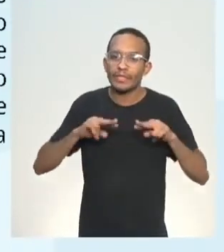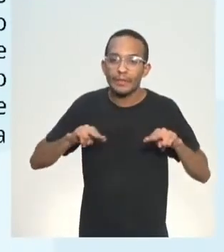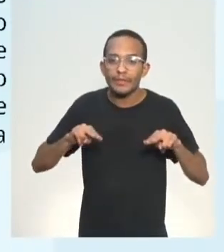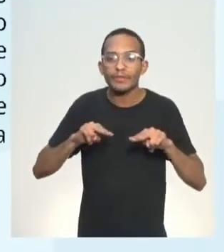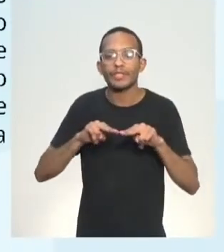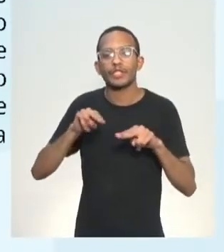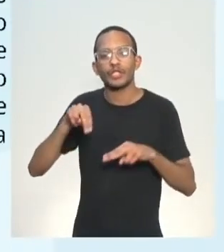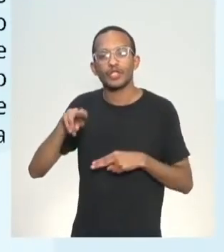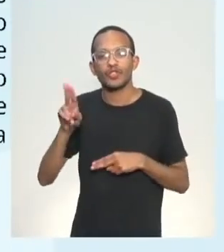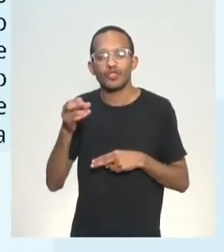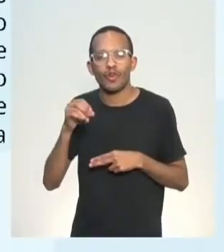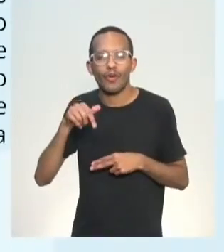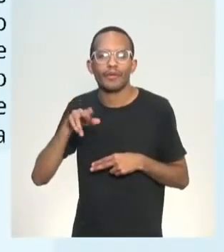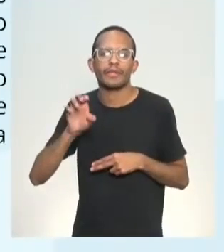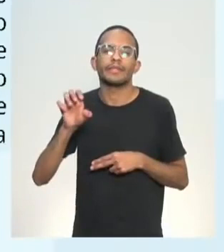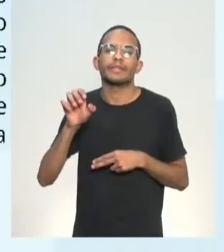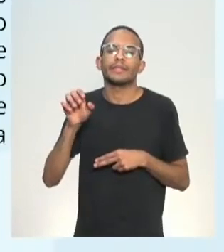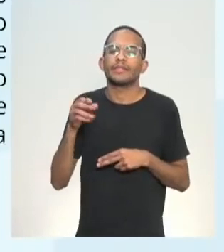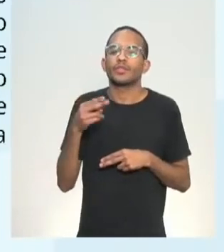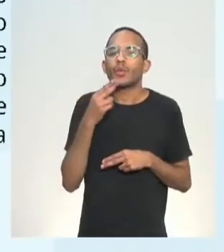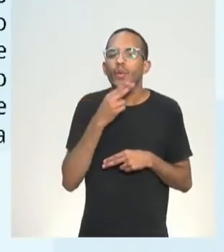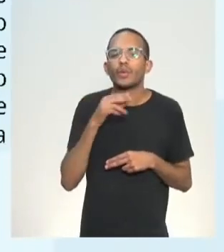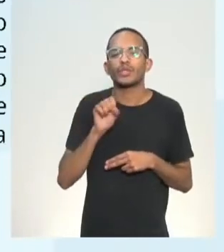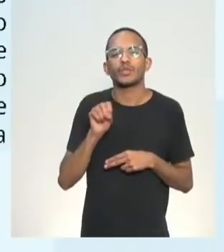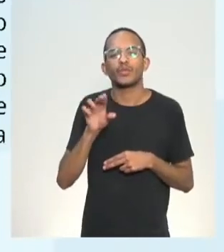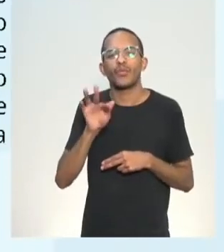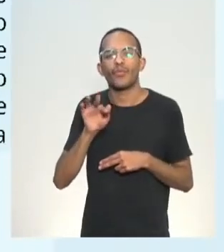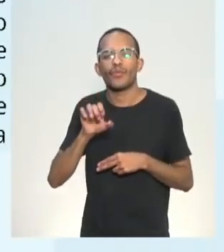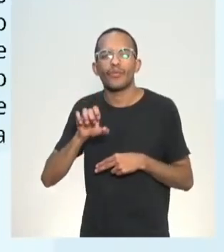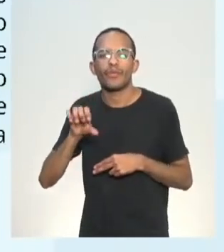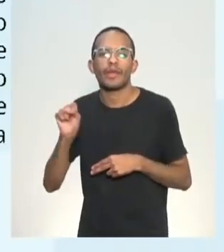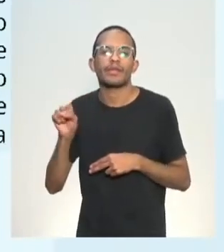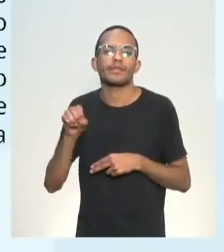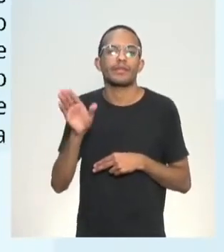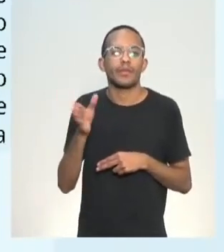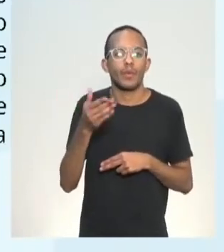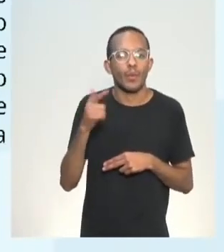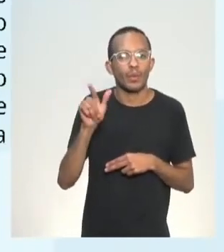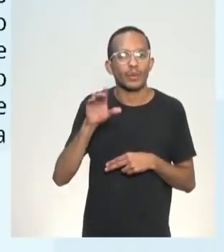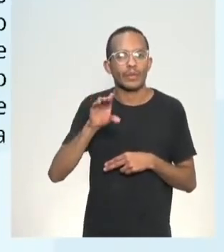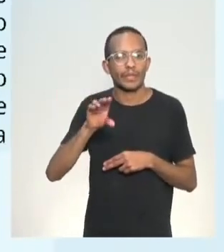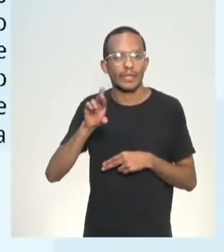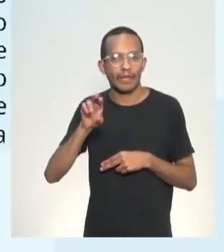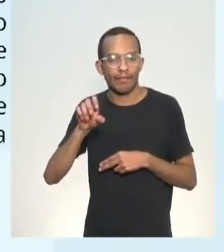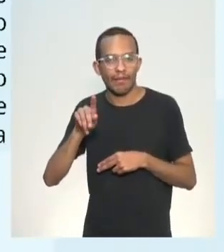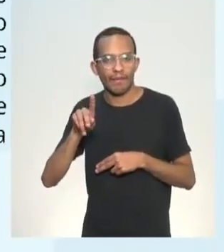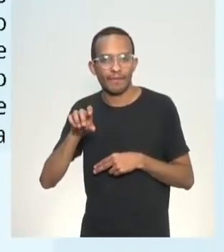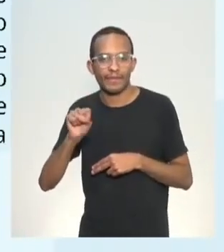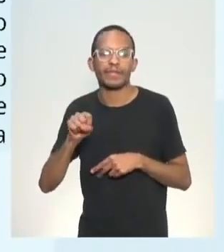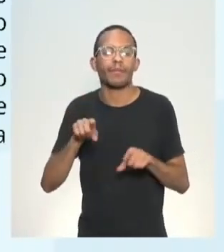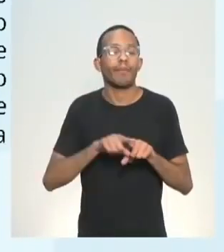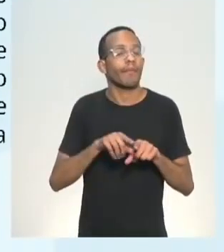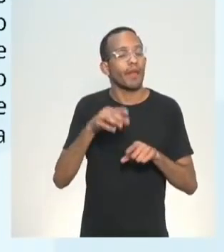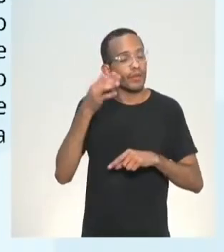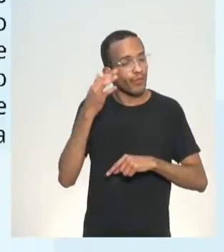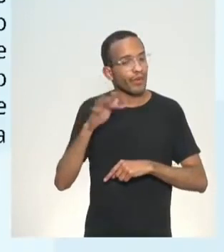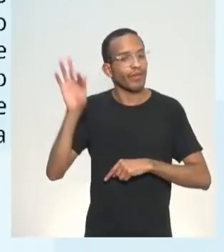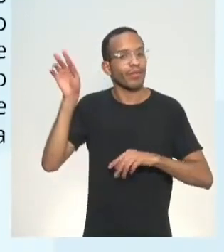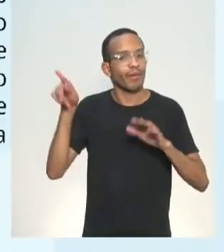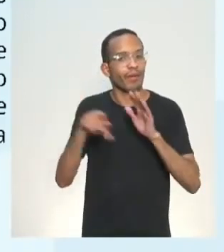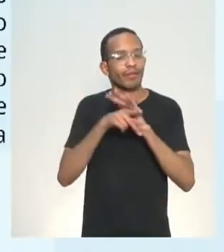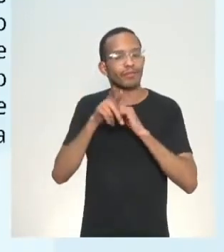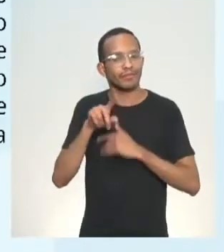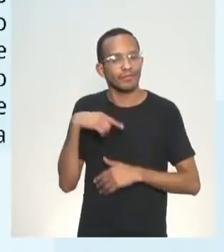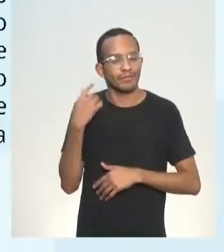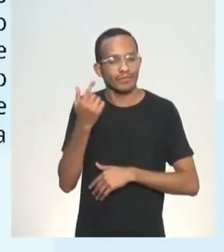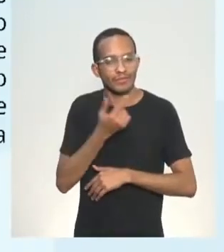né? Os soufflés e crepes, né? Dos franceses também. Então, todos esses traços culinários a gente acabou